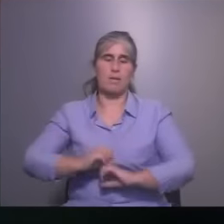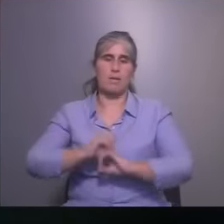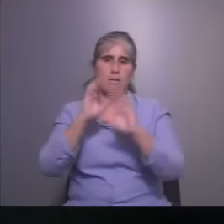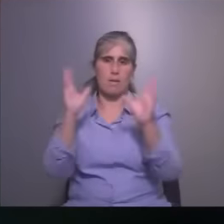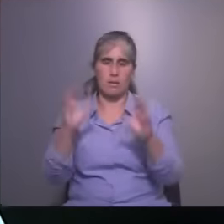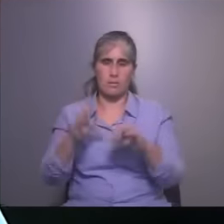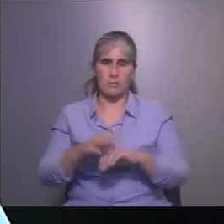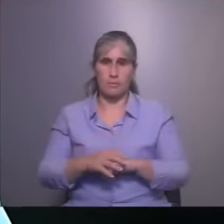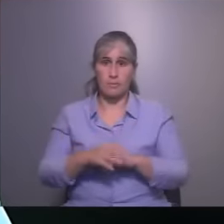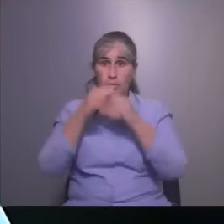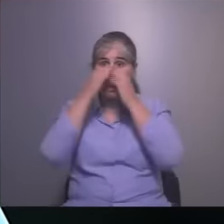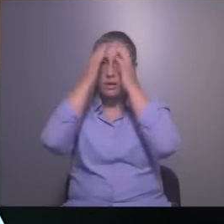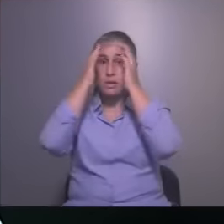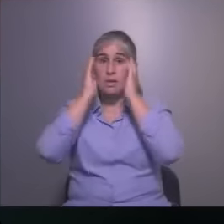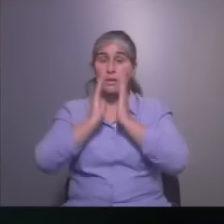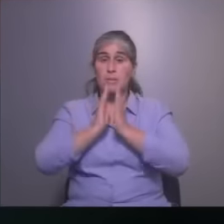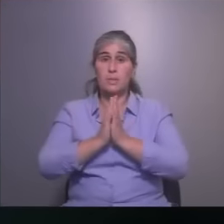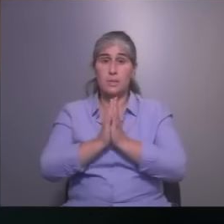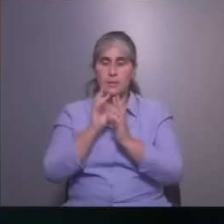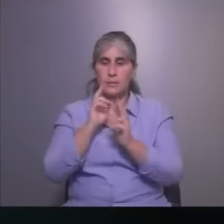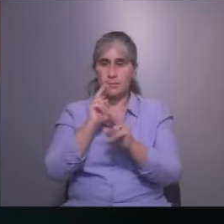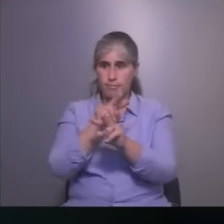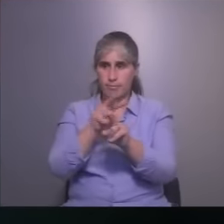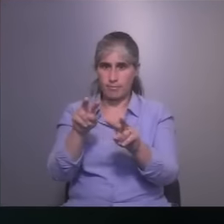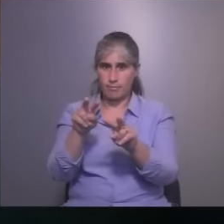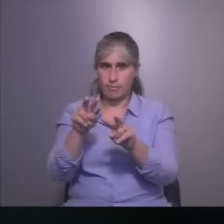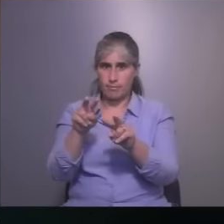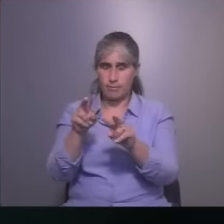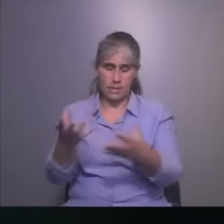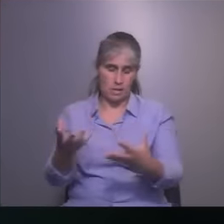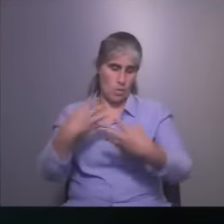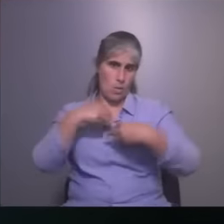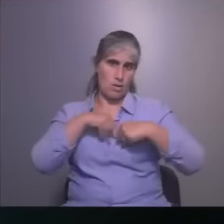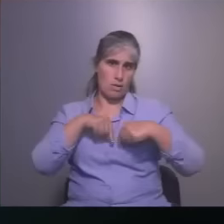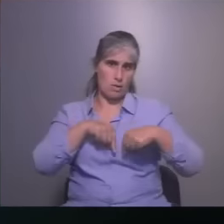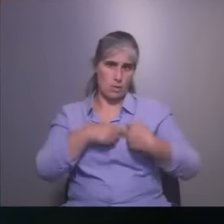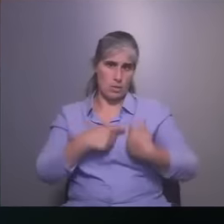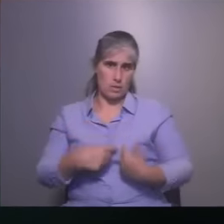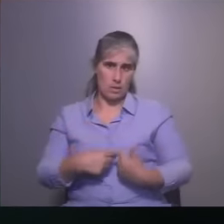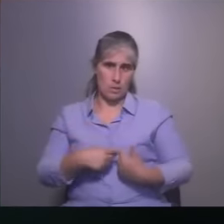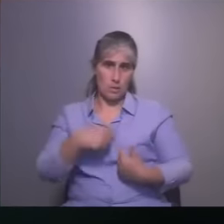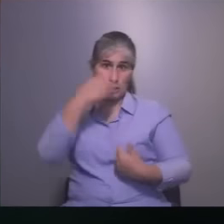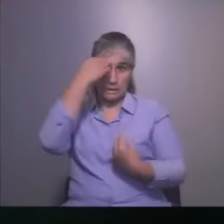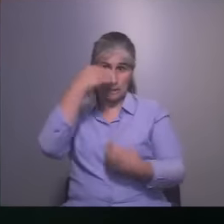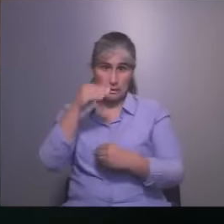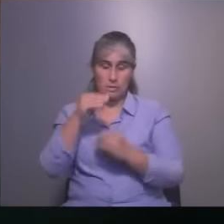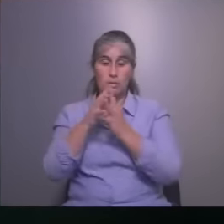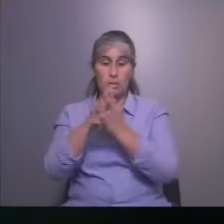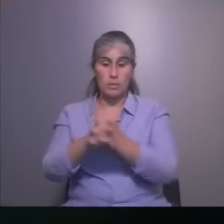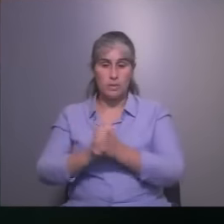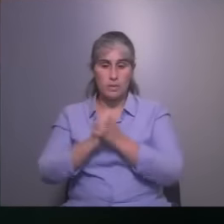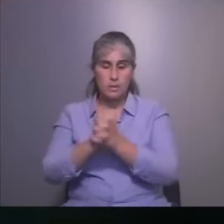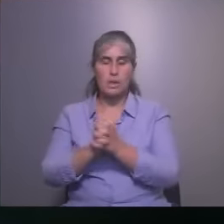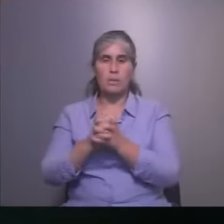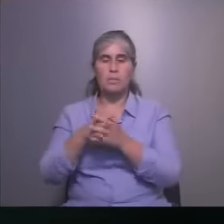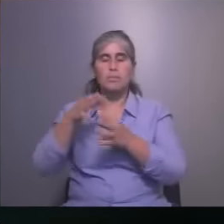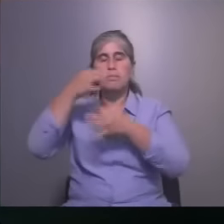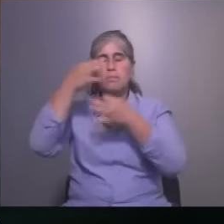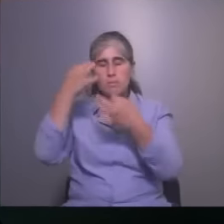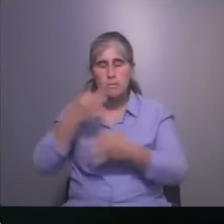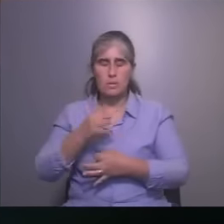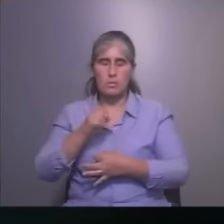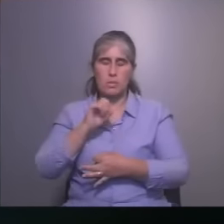aparências, dentro do horizonte da fé. Maria, guardando tudo no coração, ensina-nos esse